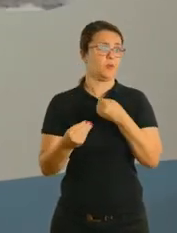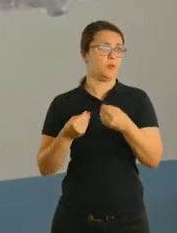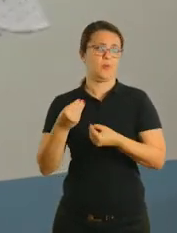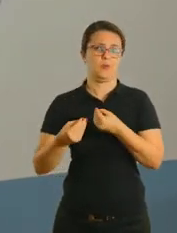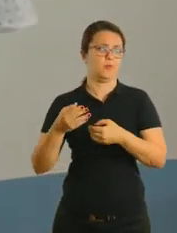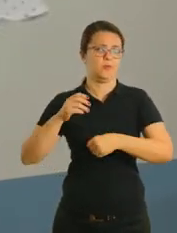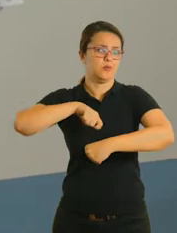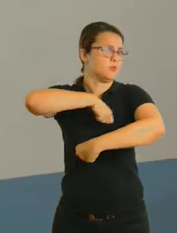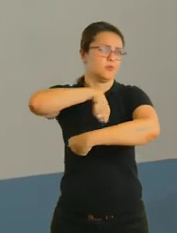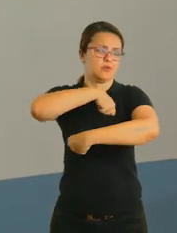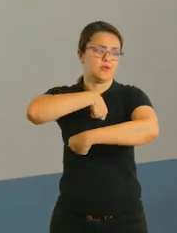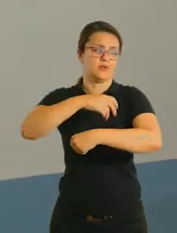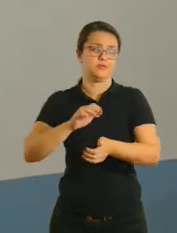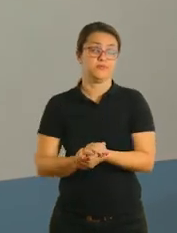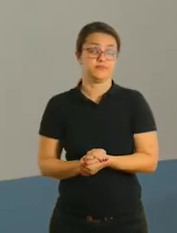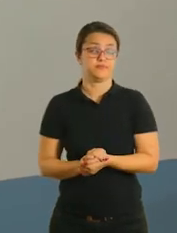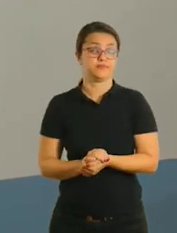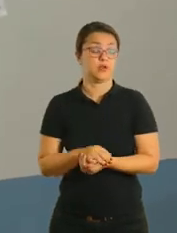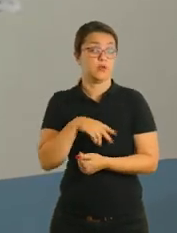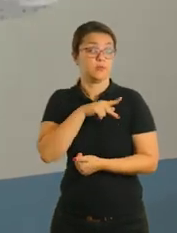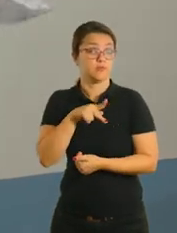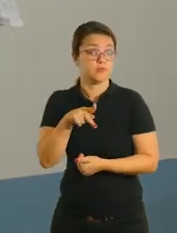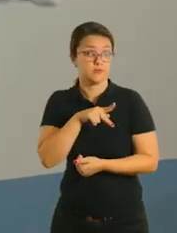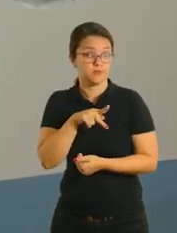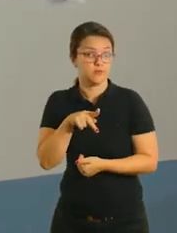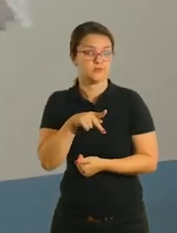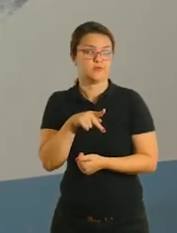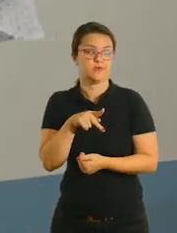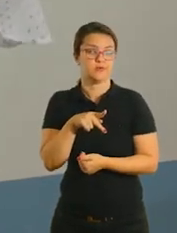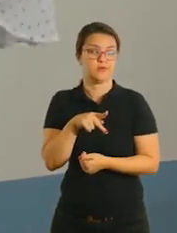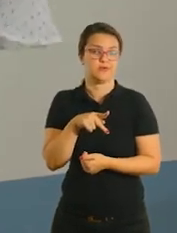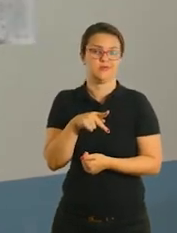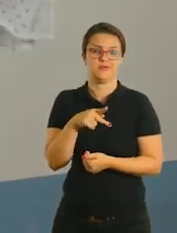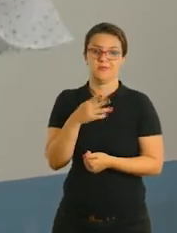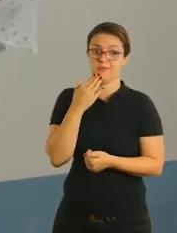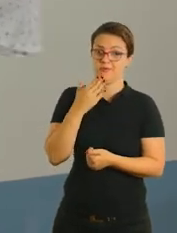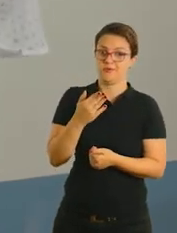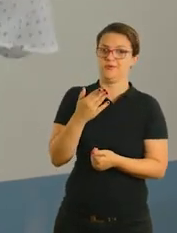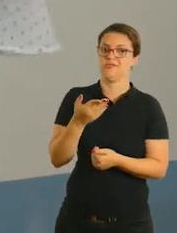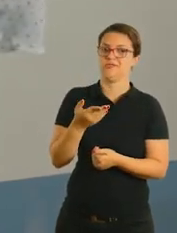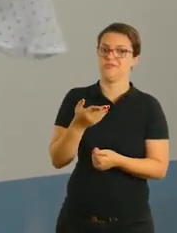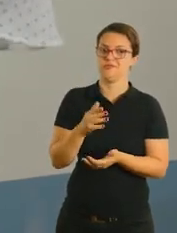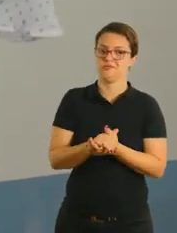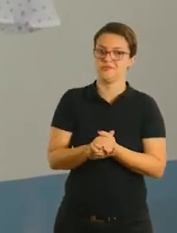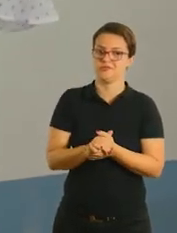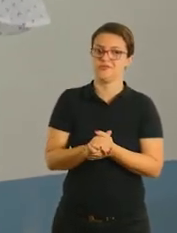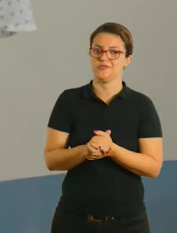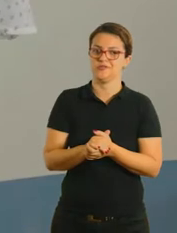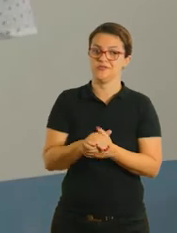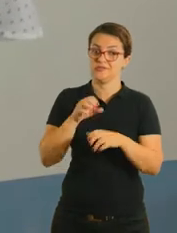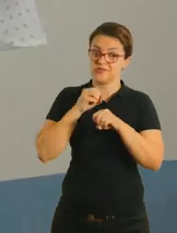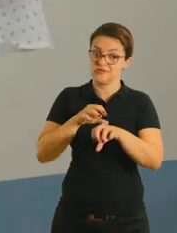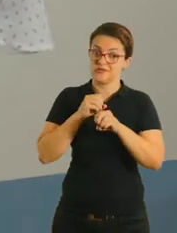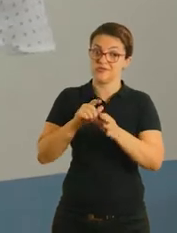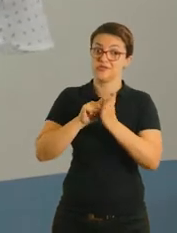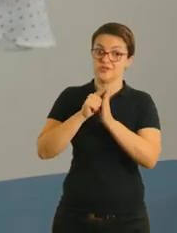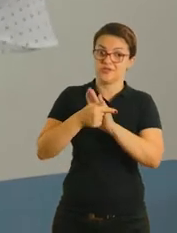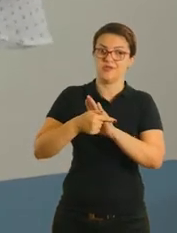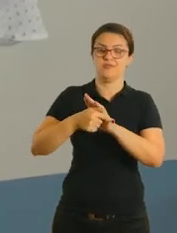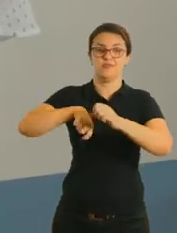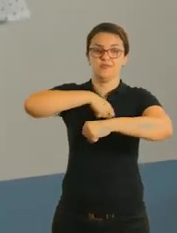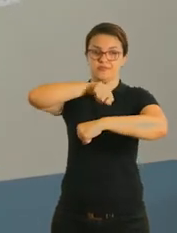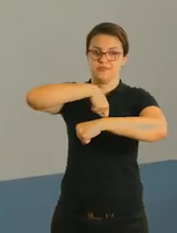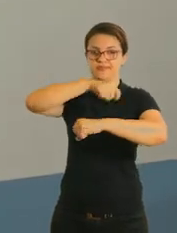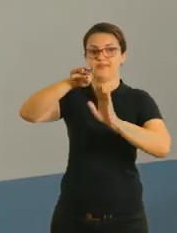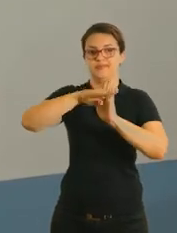propõe aí o gênero receita, então é sobre isso que vocês vão tratar. Então temos lá uma receita, né?